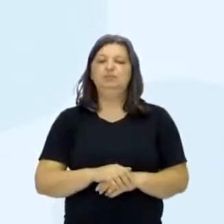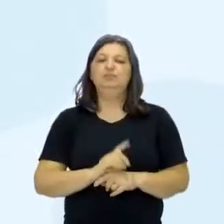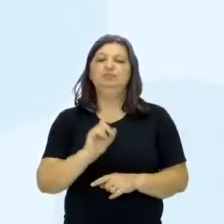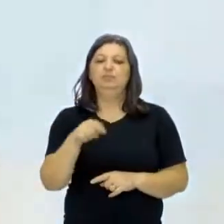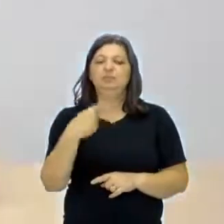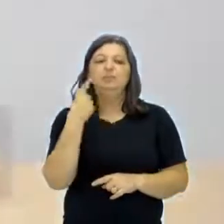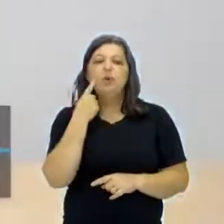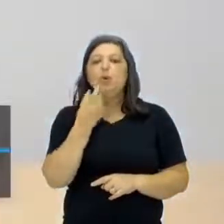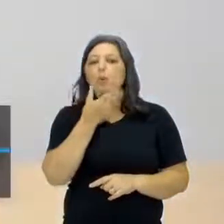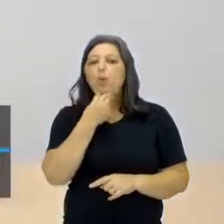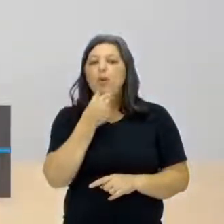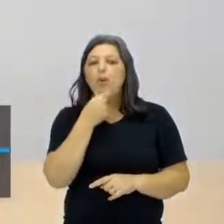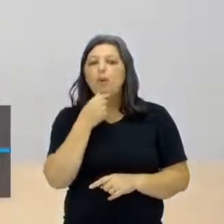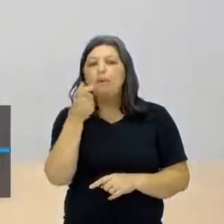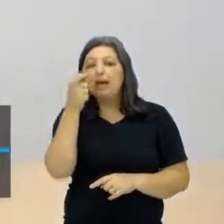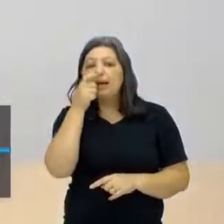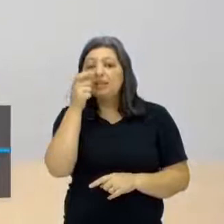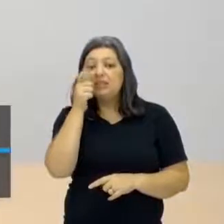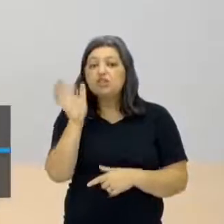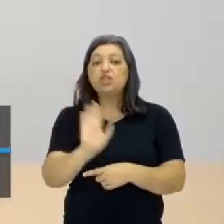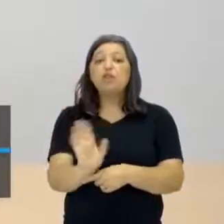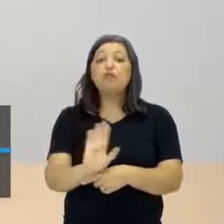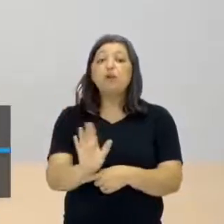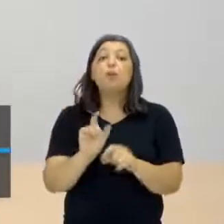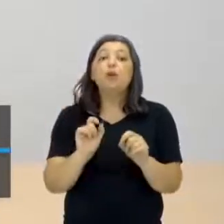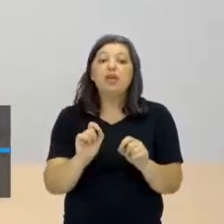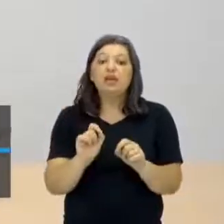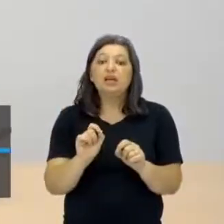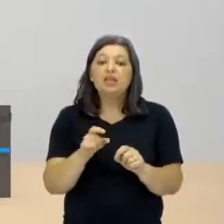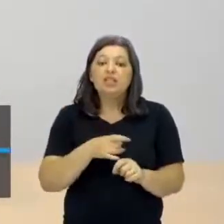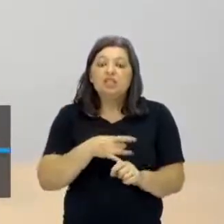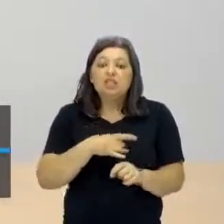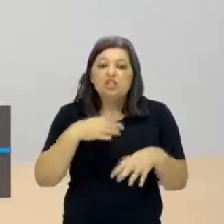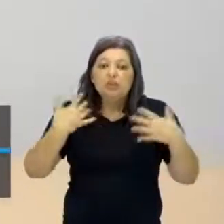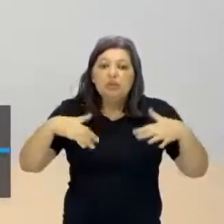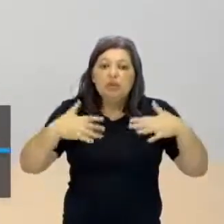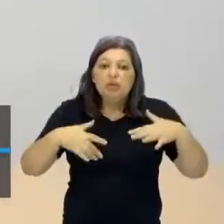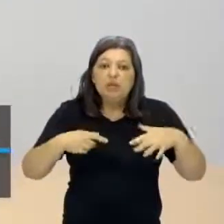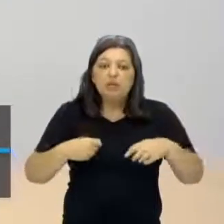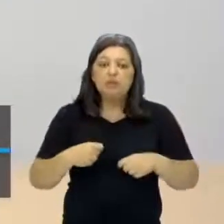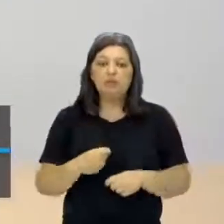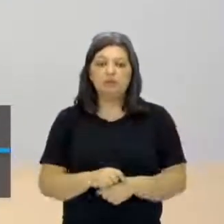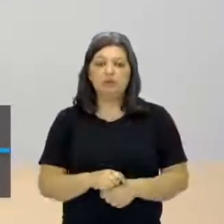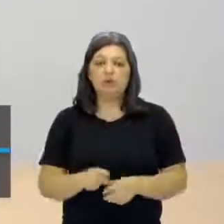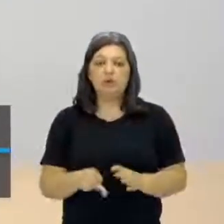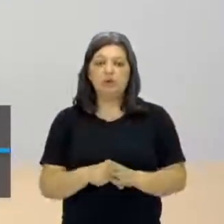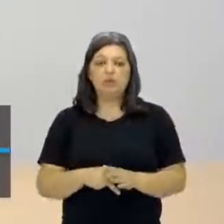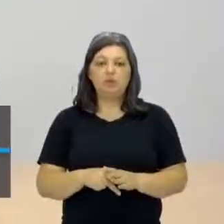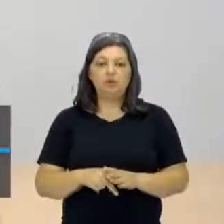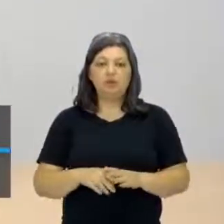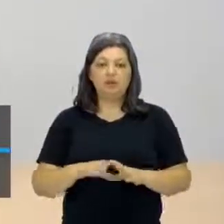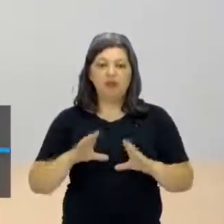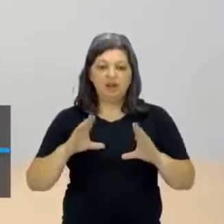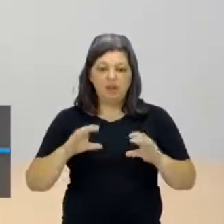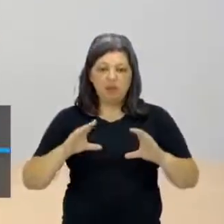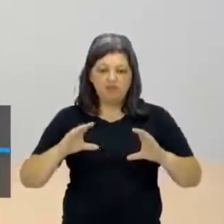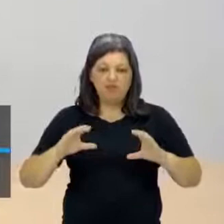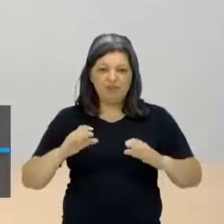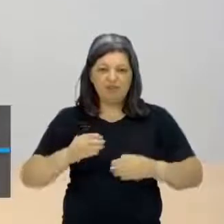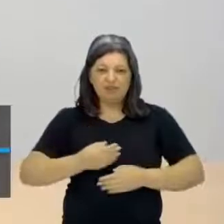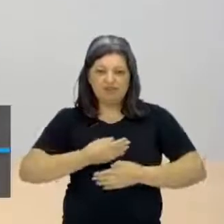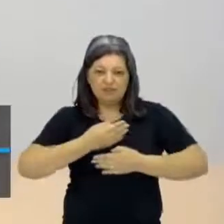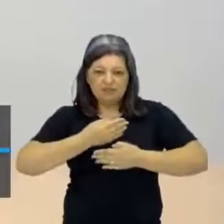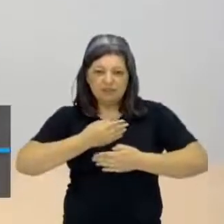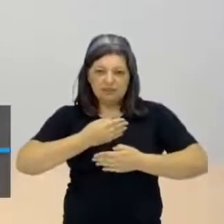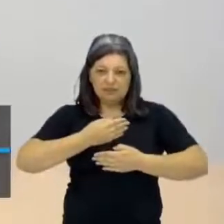moço assistindo um filme, né? Um filme de medo, mas ele tá ali, ó, com o que eu vejo, vou tampar aqui, mas dá para sair o